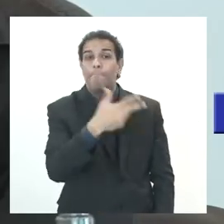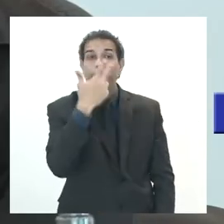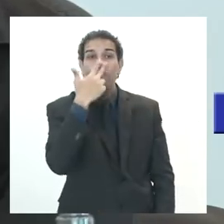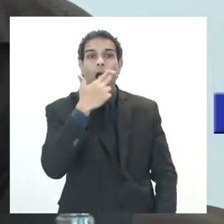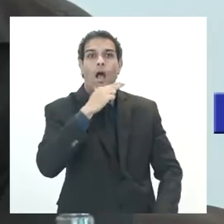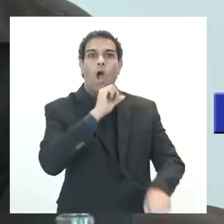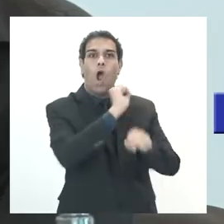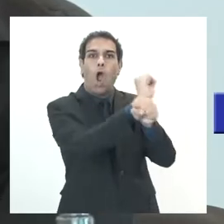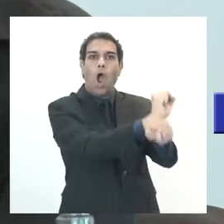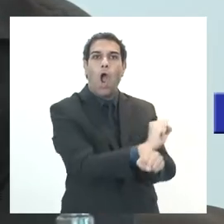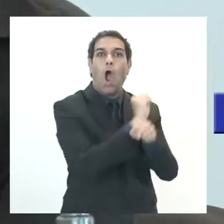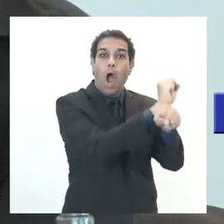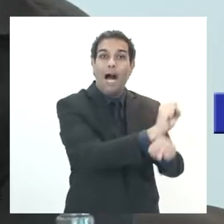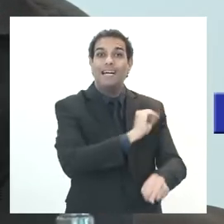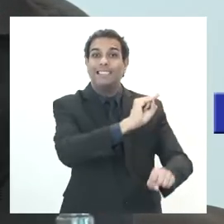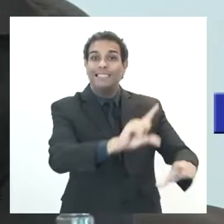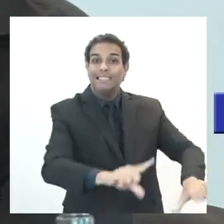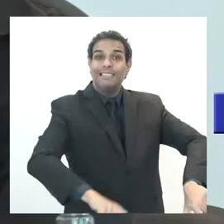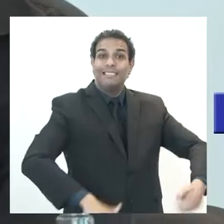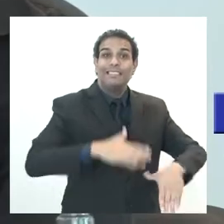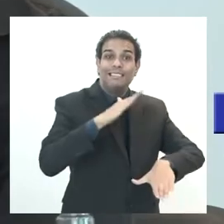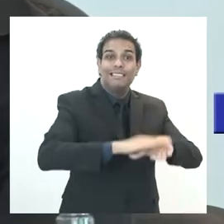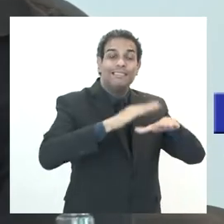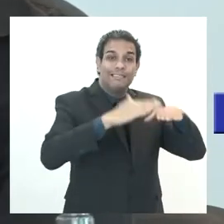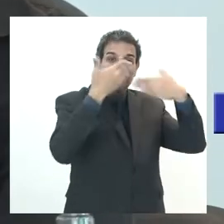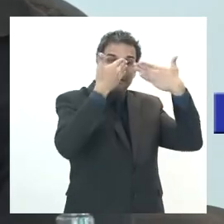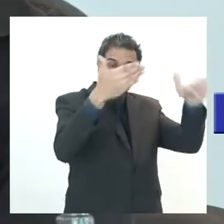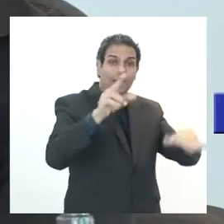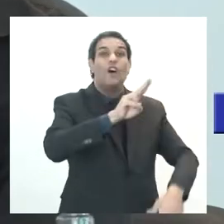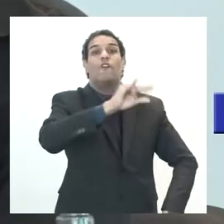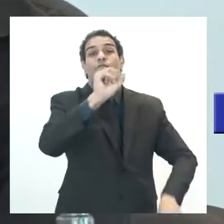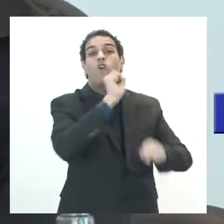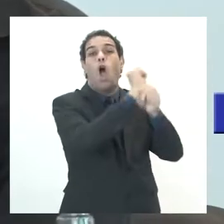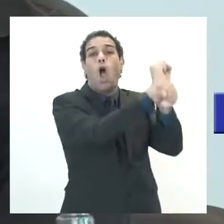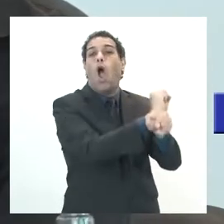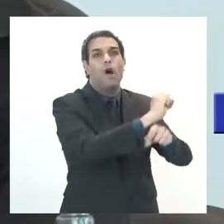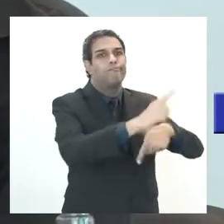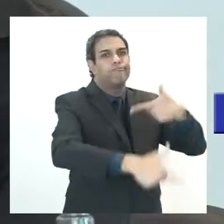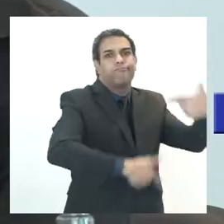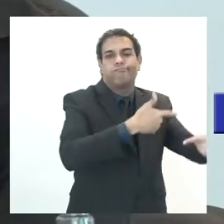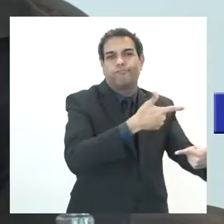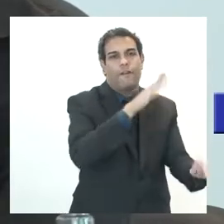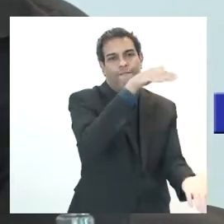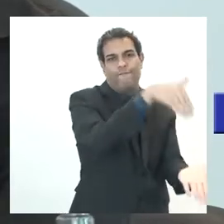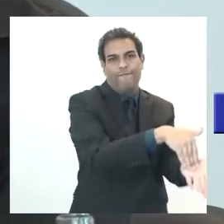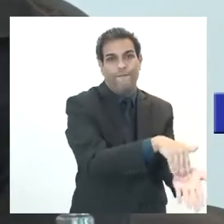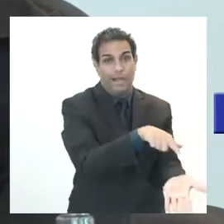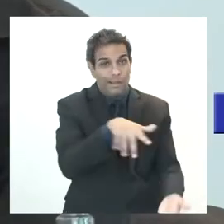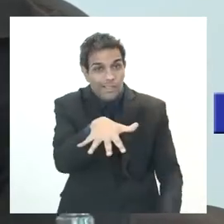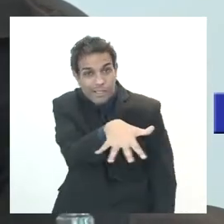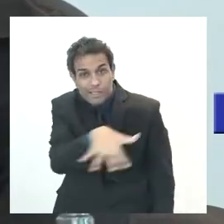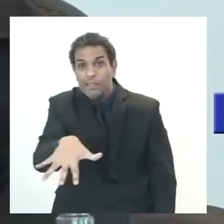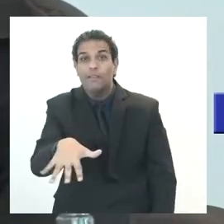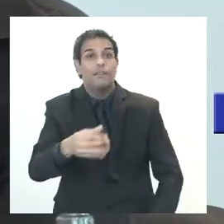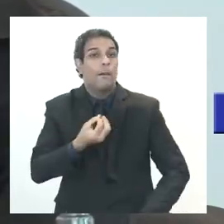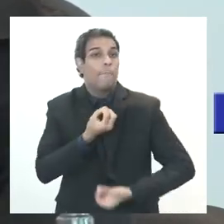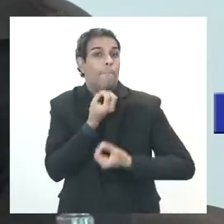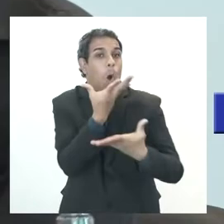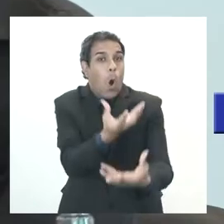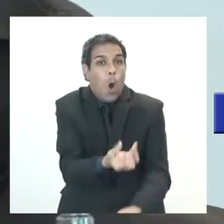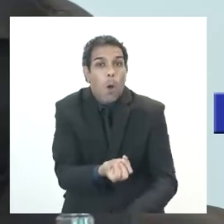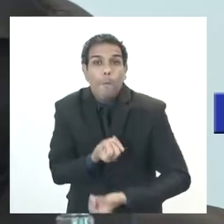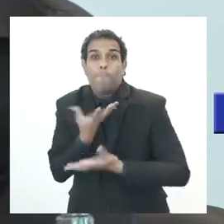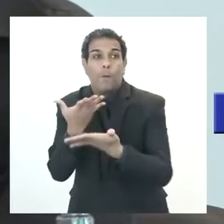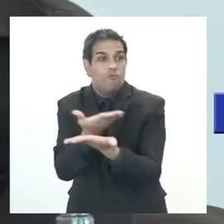Se não tomar uma atitude e toque novamente ressaltar essa espaços aos faço para jogar luz nessa Escuridão